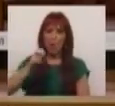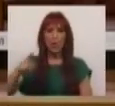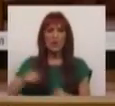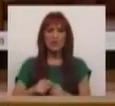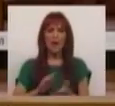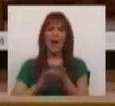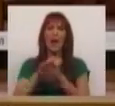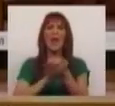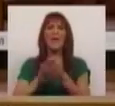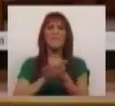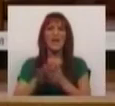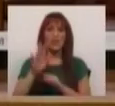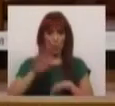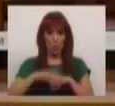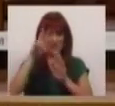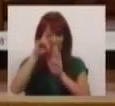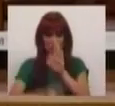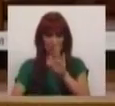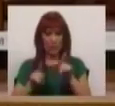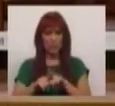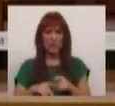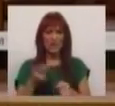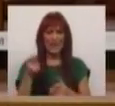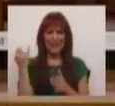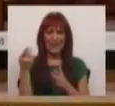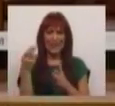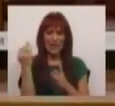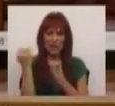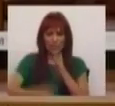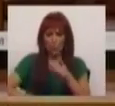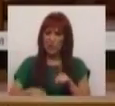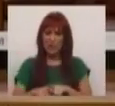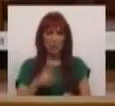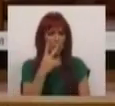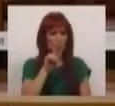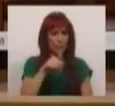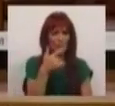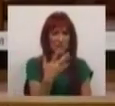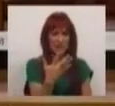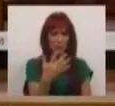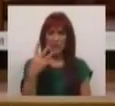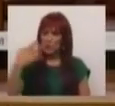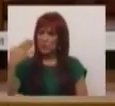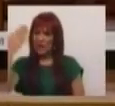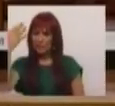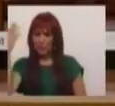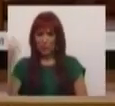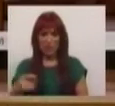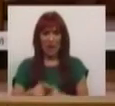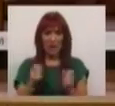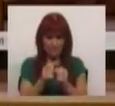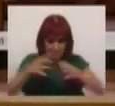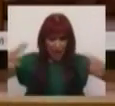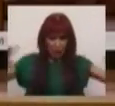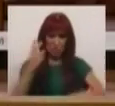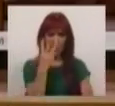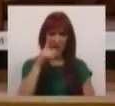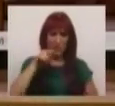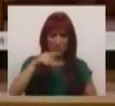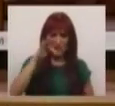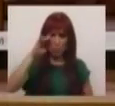foram lavados por estes regimes, tendo pago taxas de imposto entre os 2,5% e os 7%. A maior fatia,